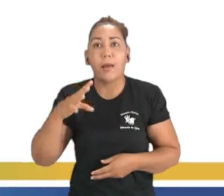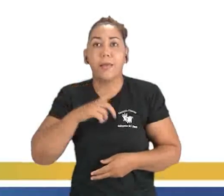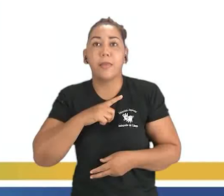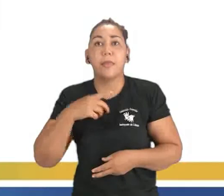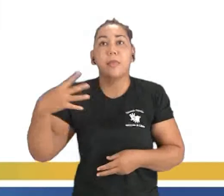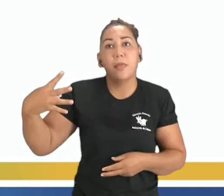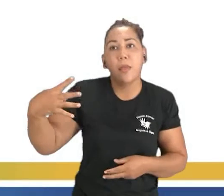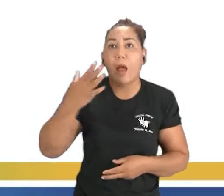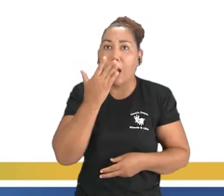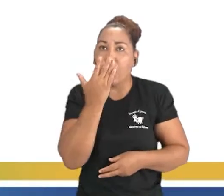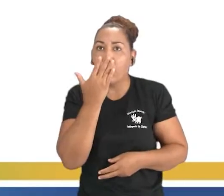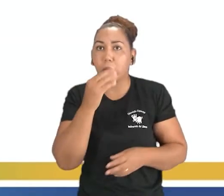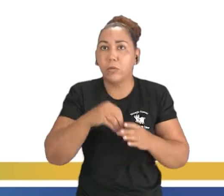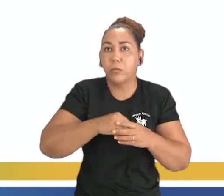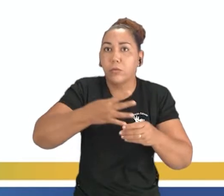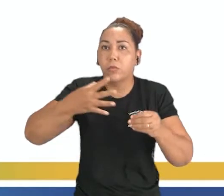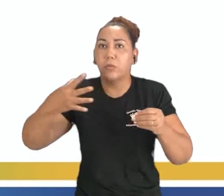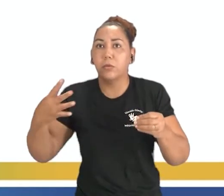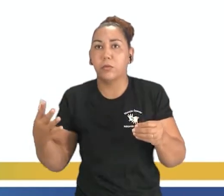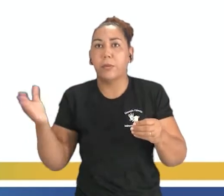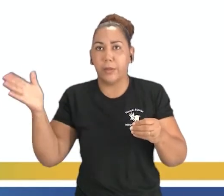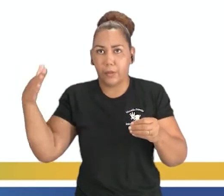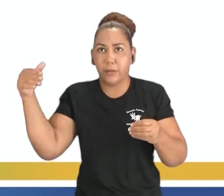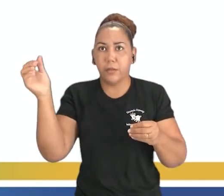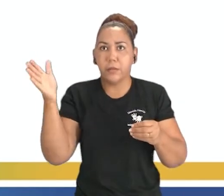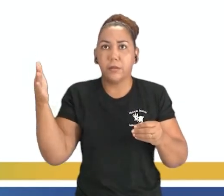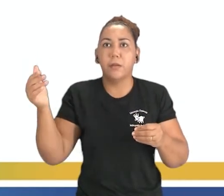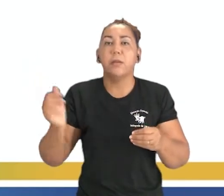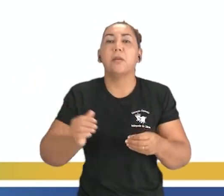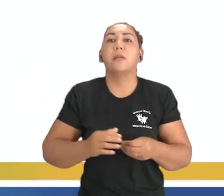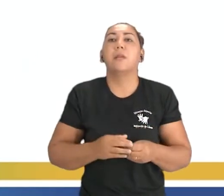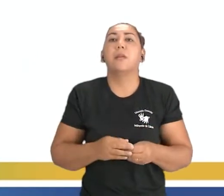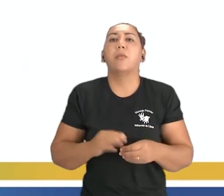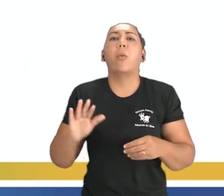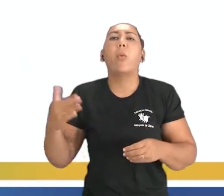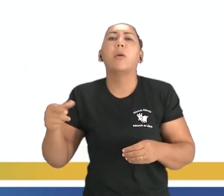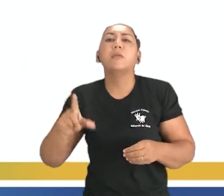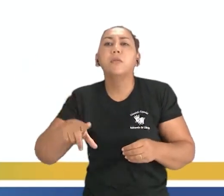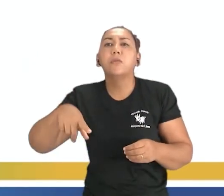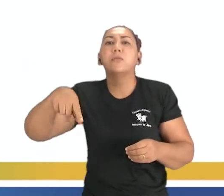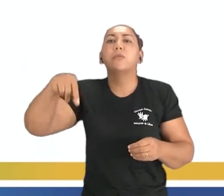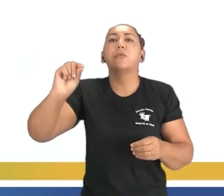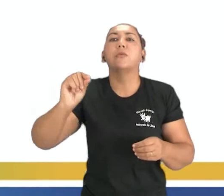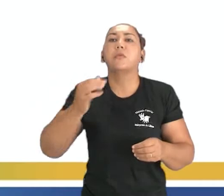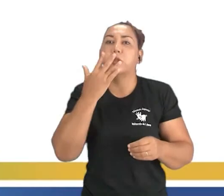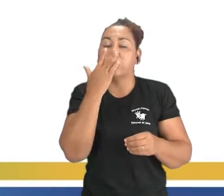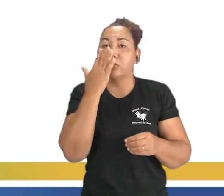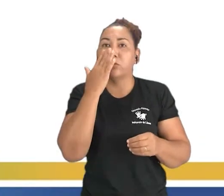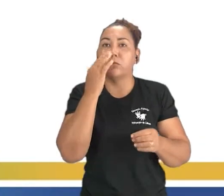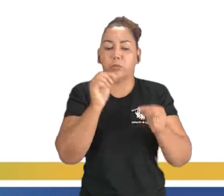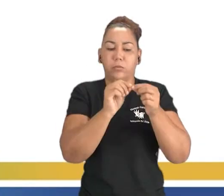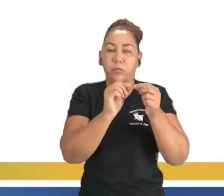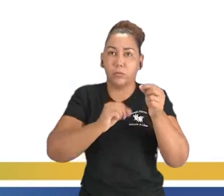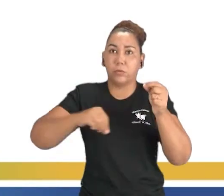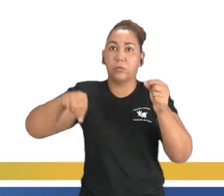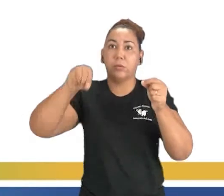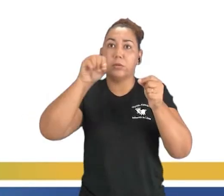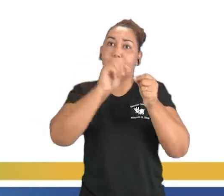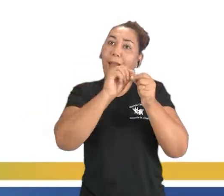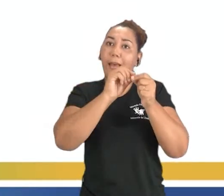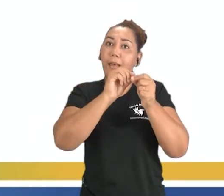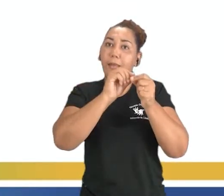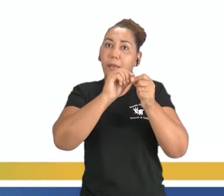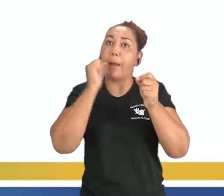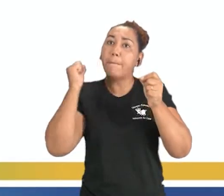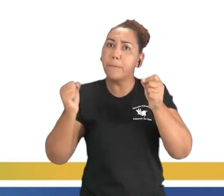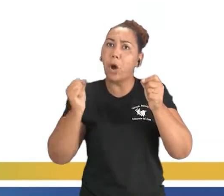externa, observem aí que quando a gente escolhe essa cor, a cor do círculo ela pode ser qualquer uma das outras